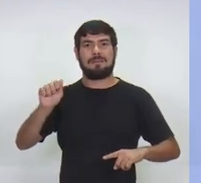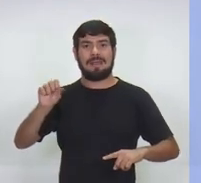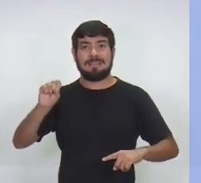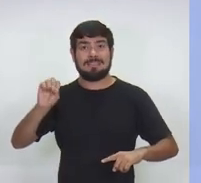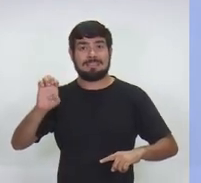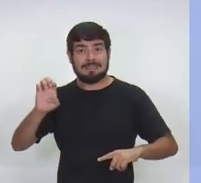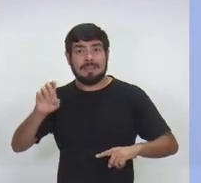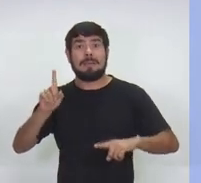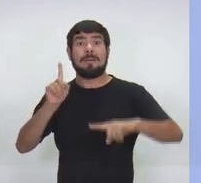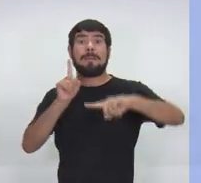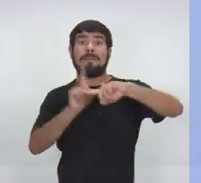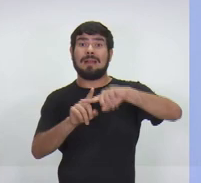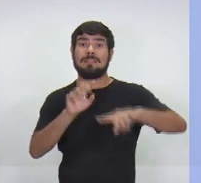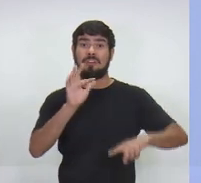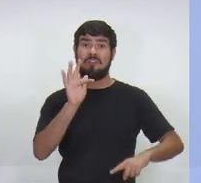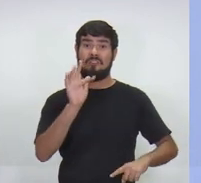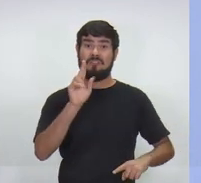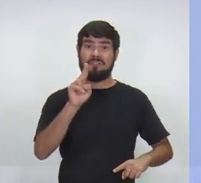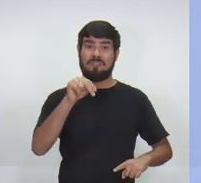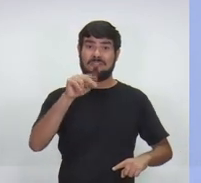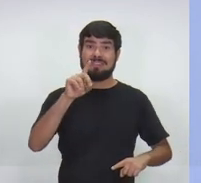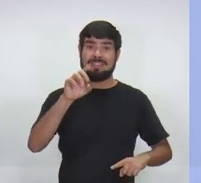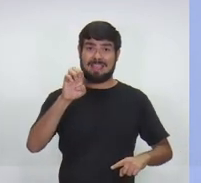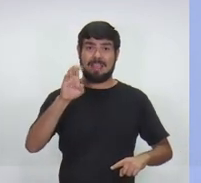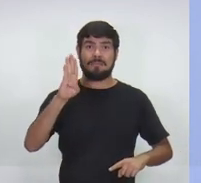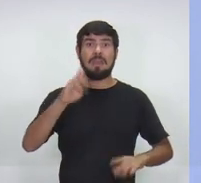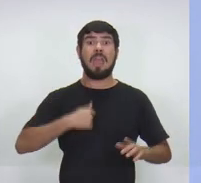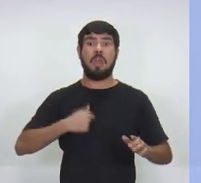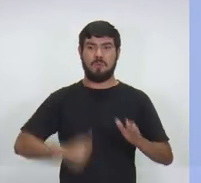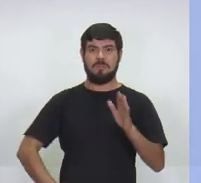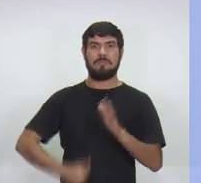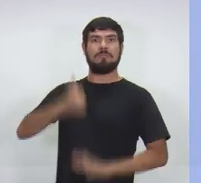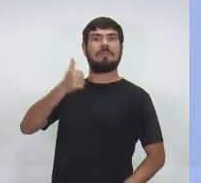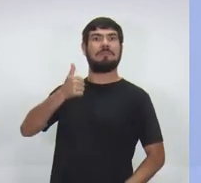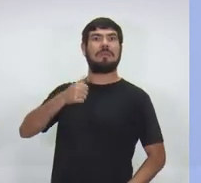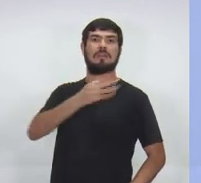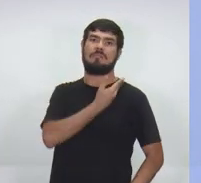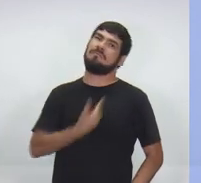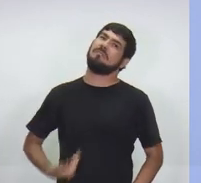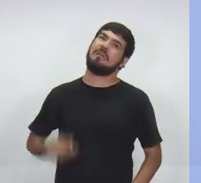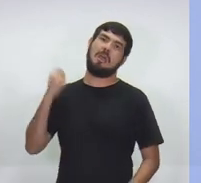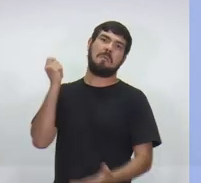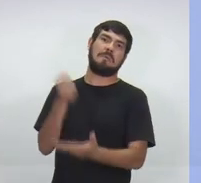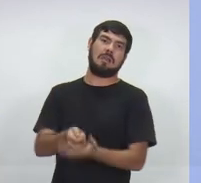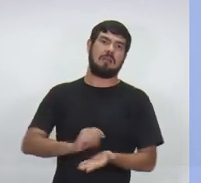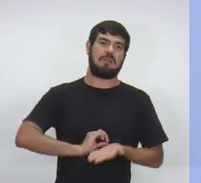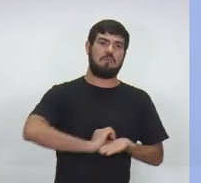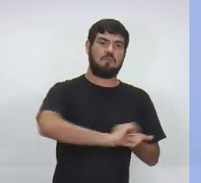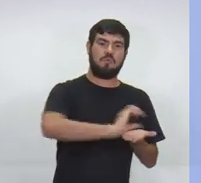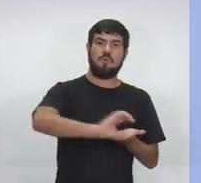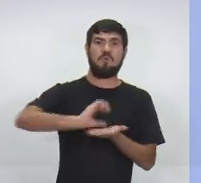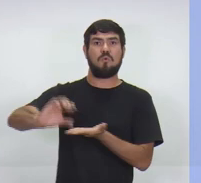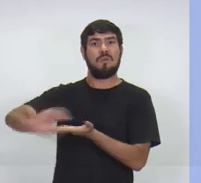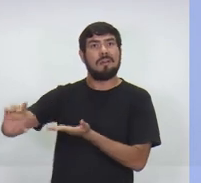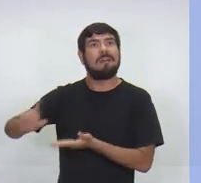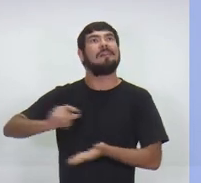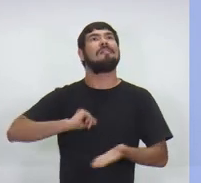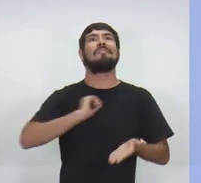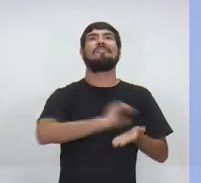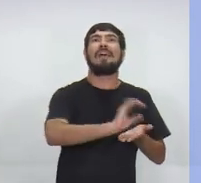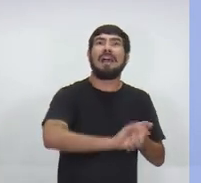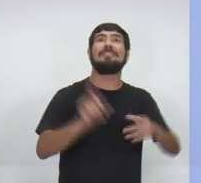professores eu fui o primeiro governador a pagar o fundeb sempre foi assim só que além de pagar o fundeb ainda dava